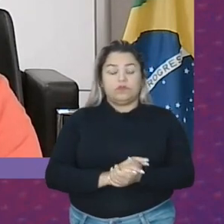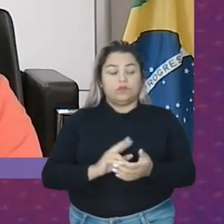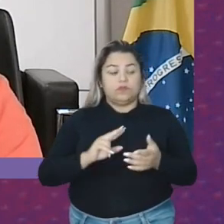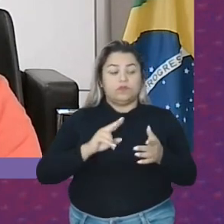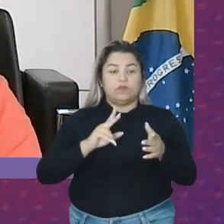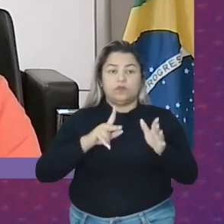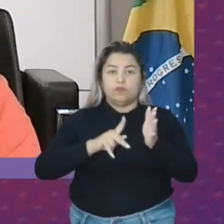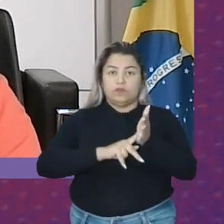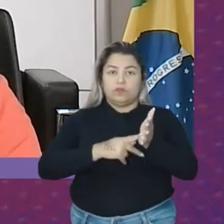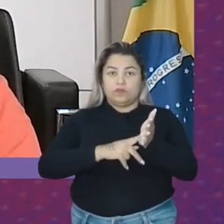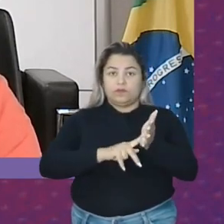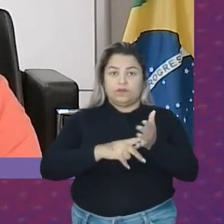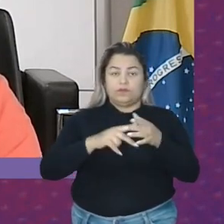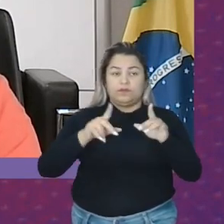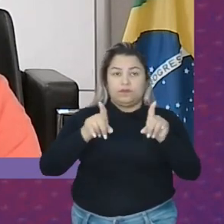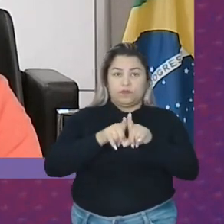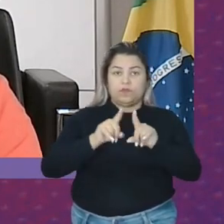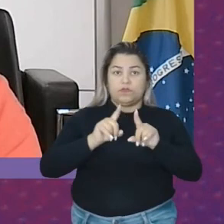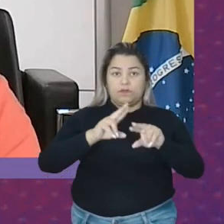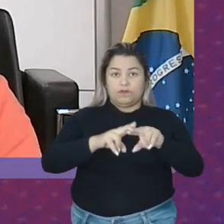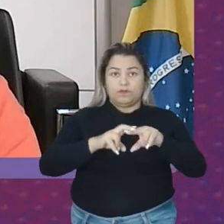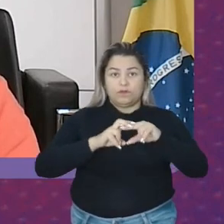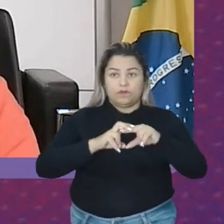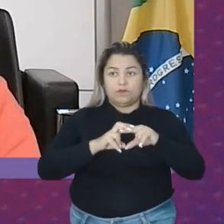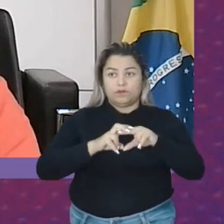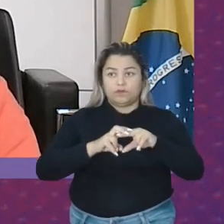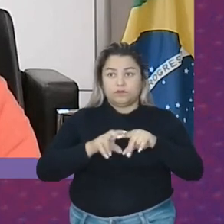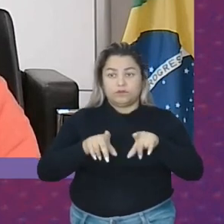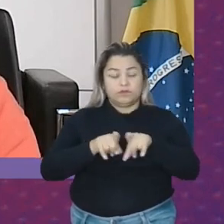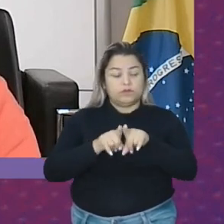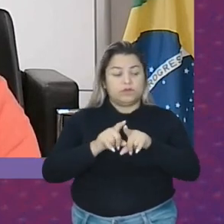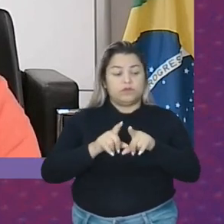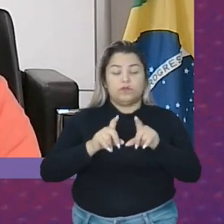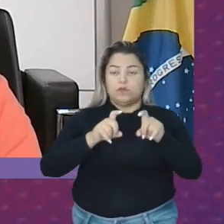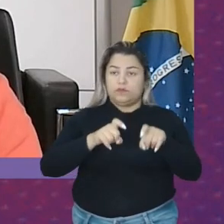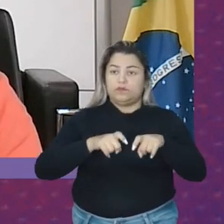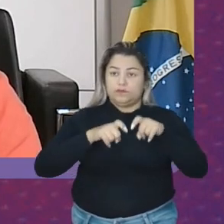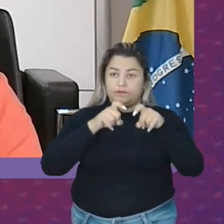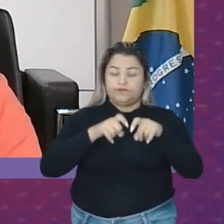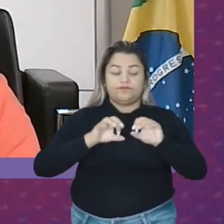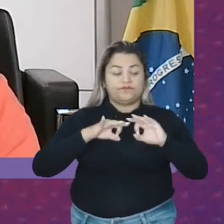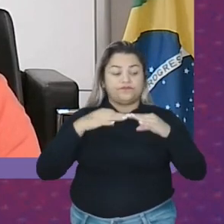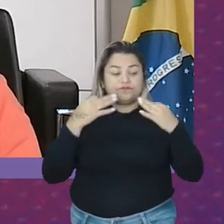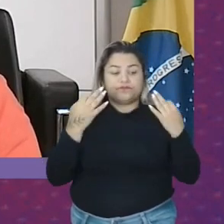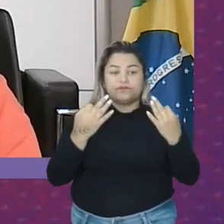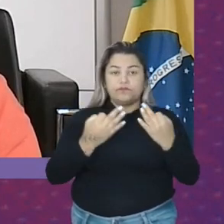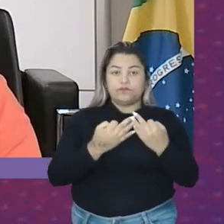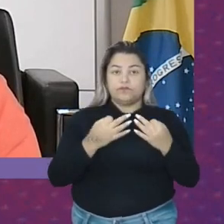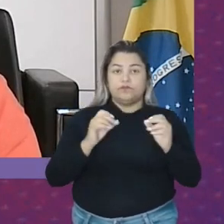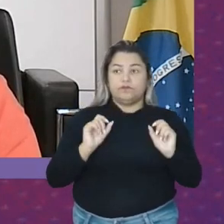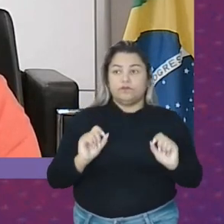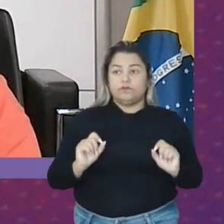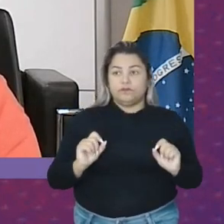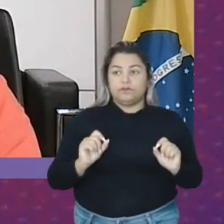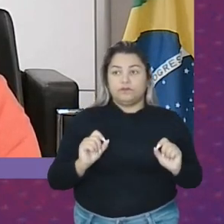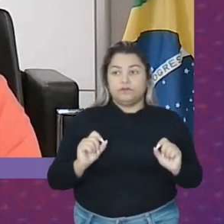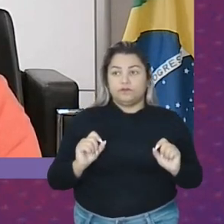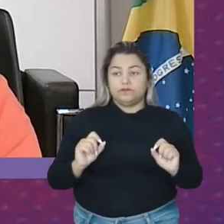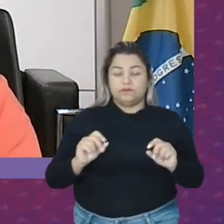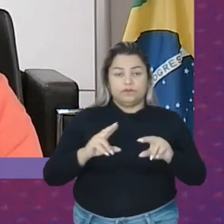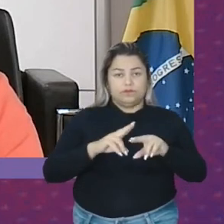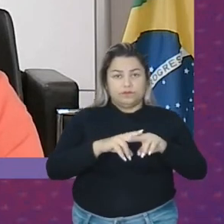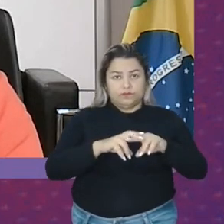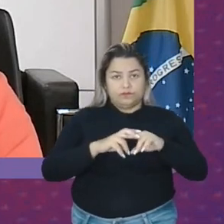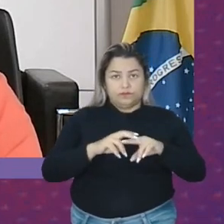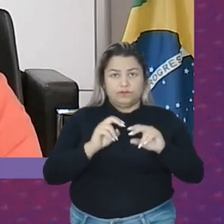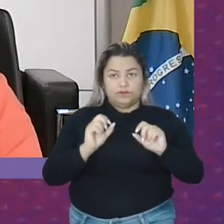pela minha federação, pela minha Confederação da Agricultura Familiar, CONTAG, que, ao passar pela